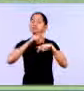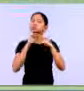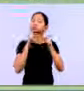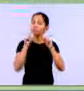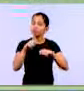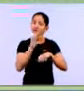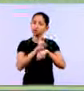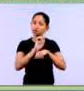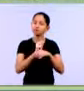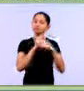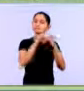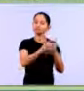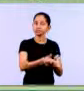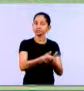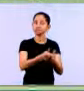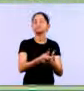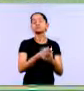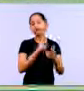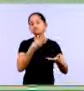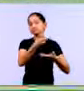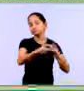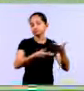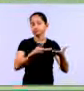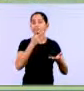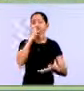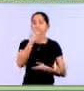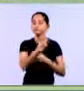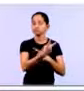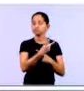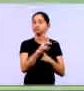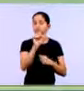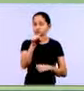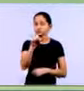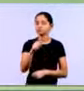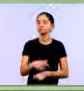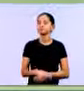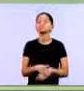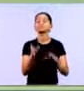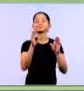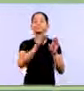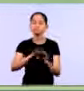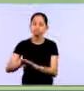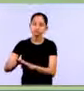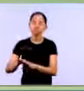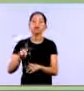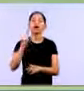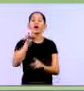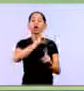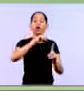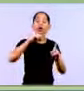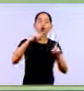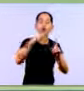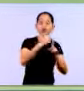devolvido aos contribuintes. E a próxima espécie tributária é a contribuição social. Na contribuição